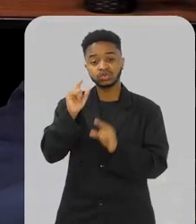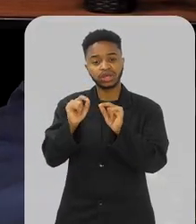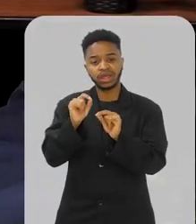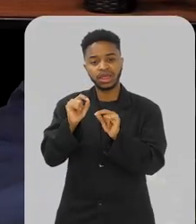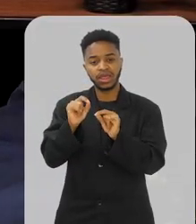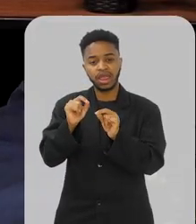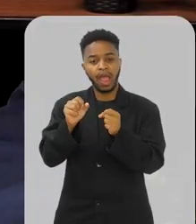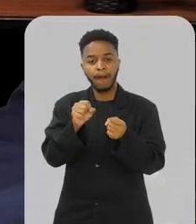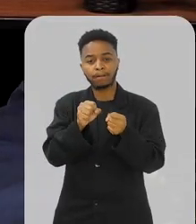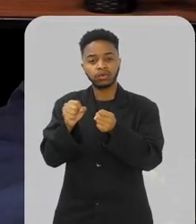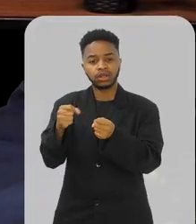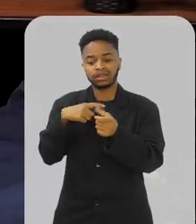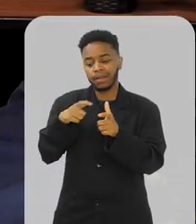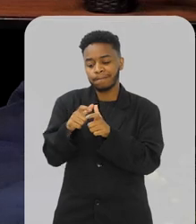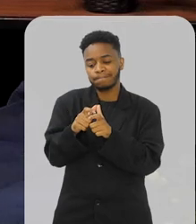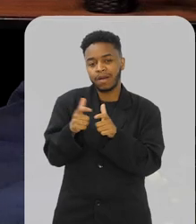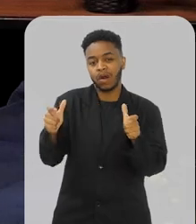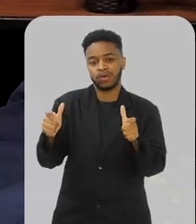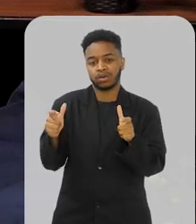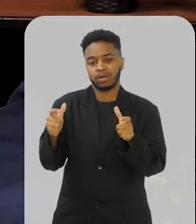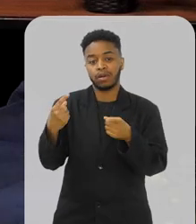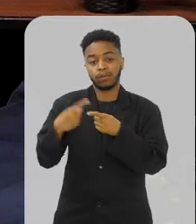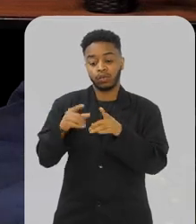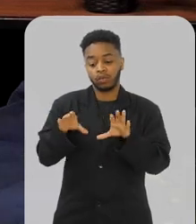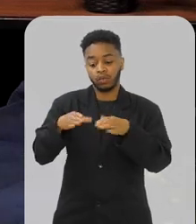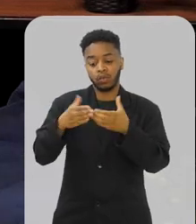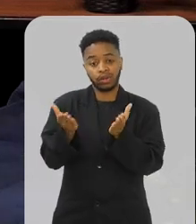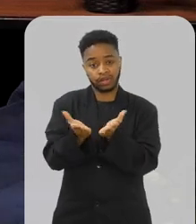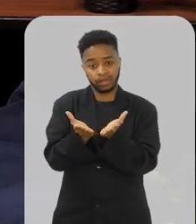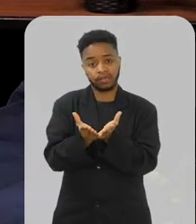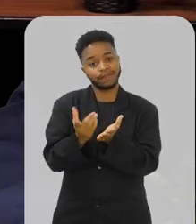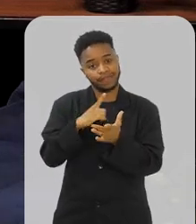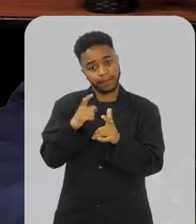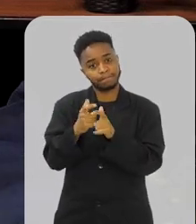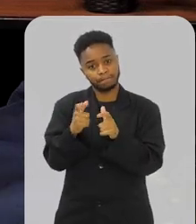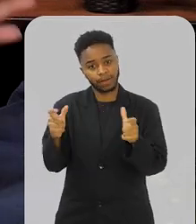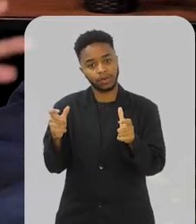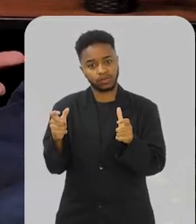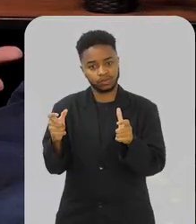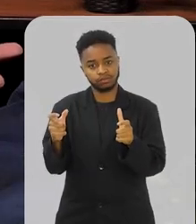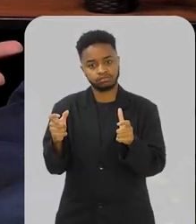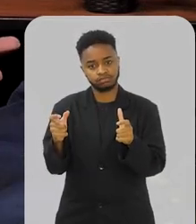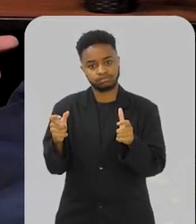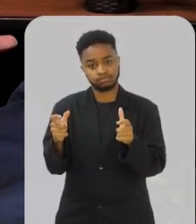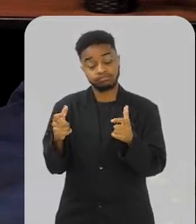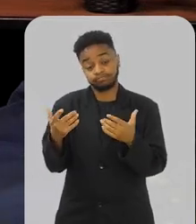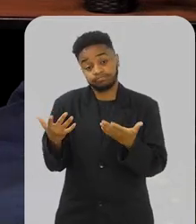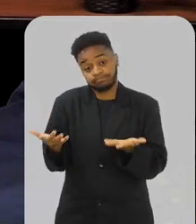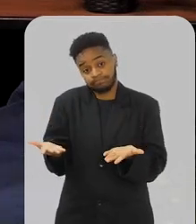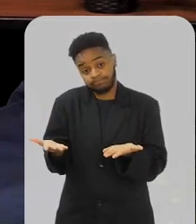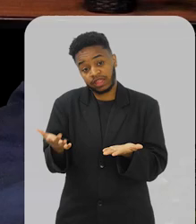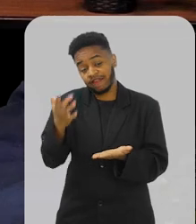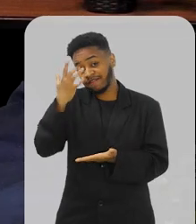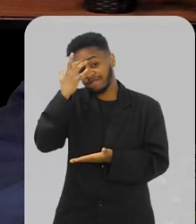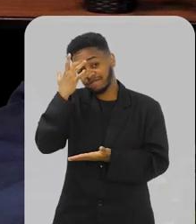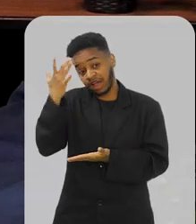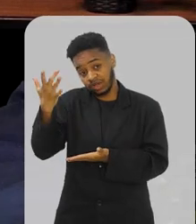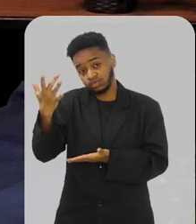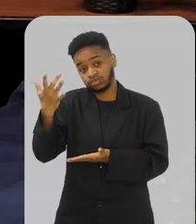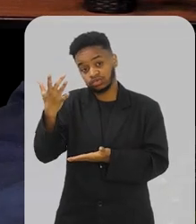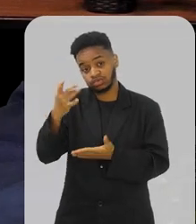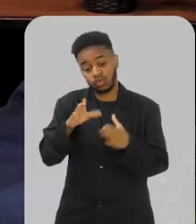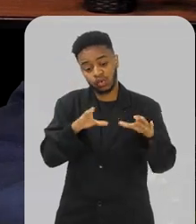poder do mais. Os evangélicos agora eles são mais. Então é mais